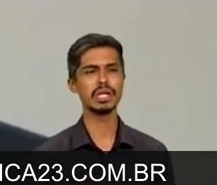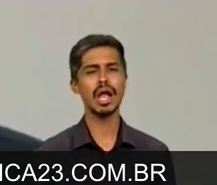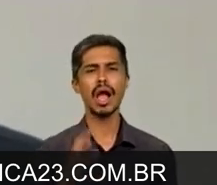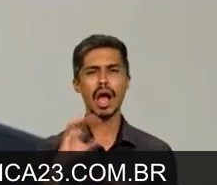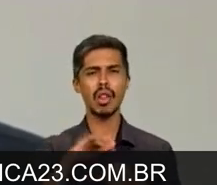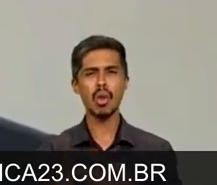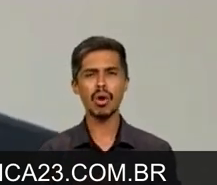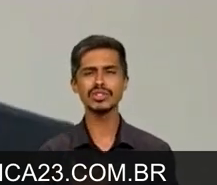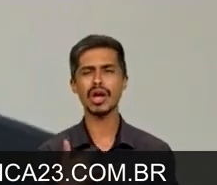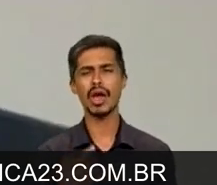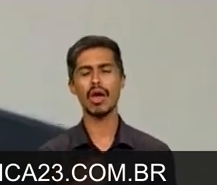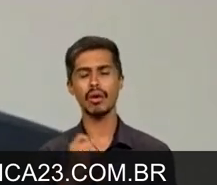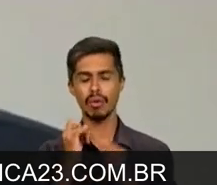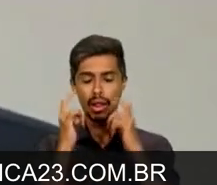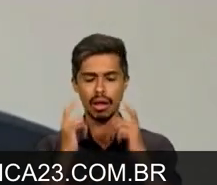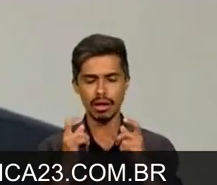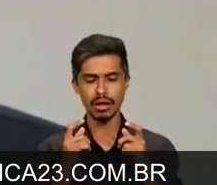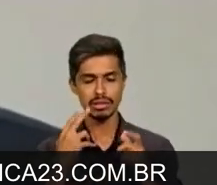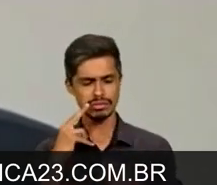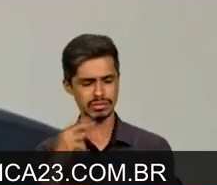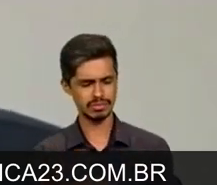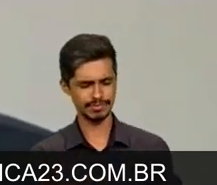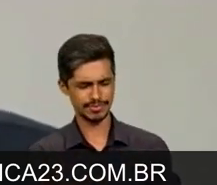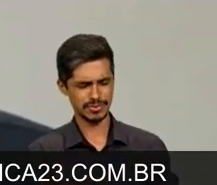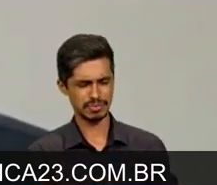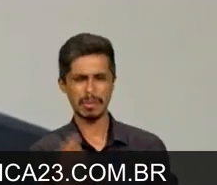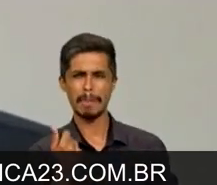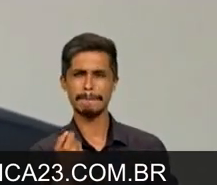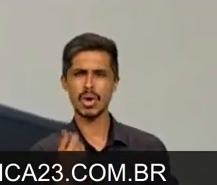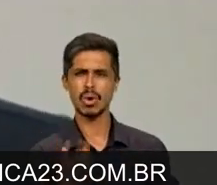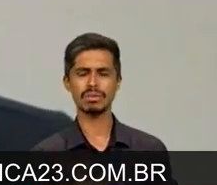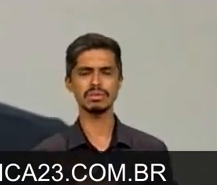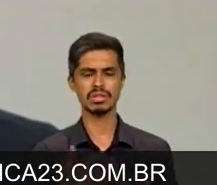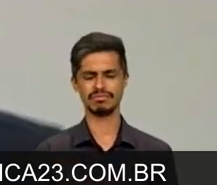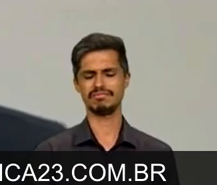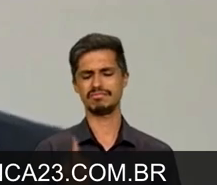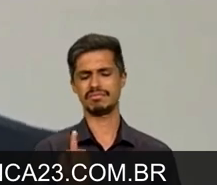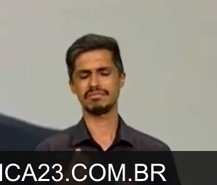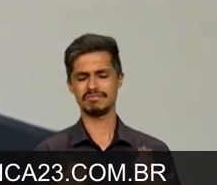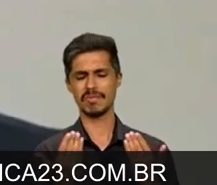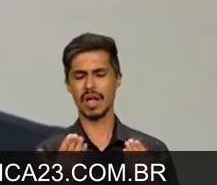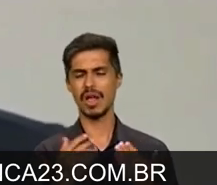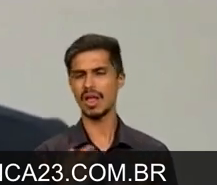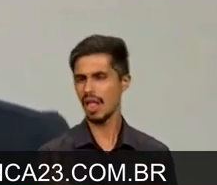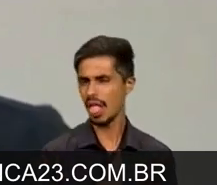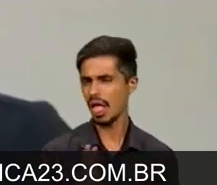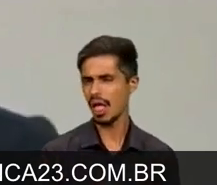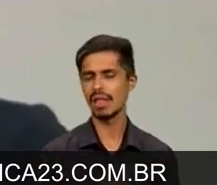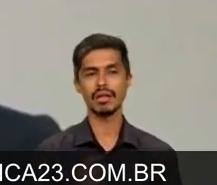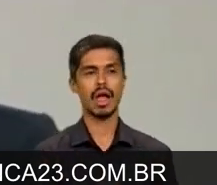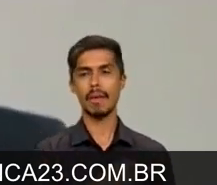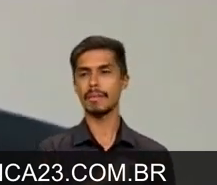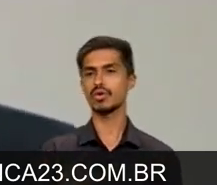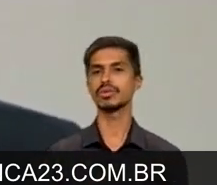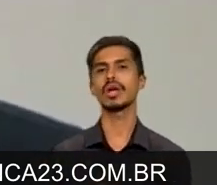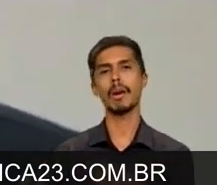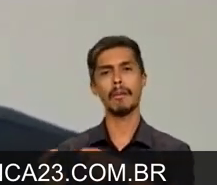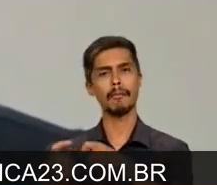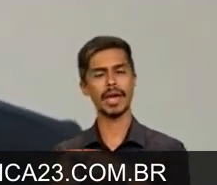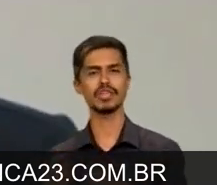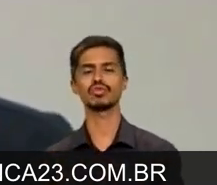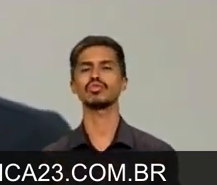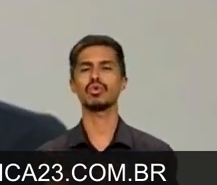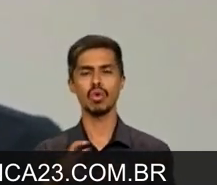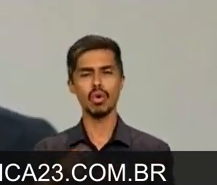noite eu acordava, urinava um pouquinho só, aí eu me senti, foi algo errado. Aí eu procurei o urologista, né? Não dá com